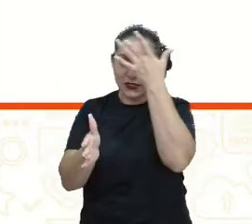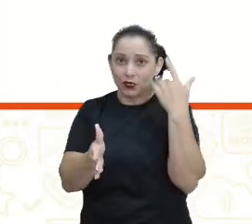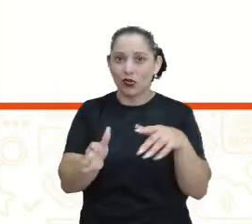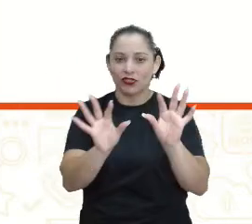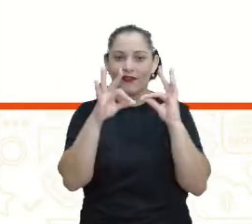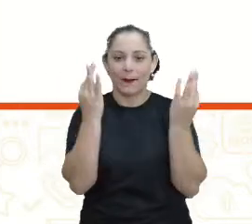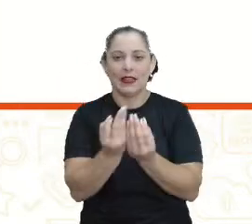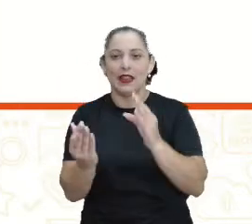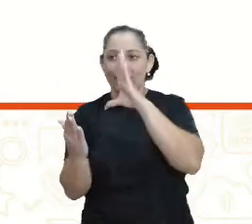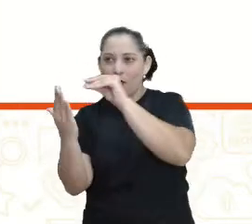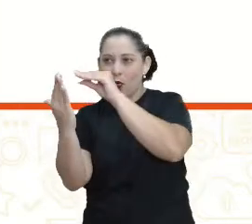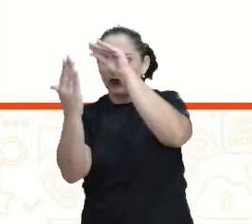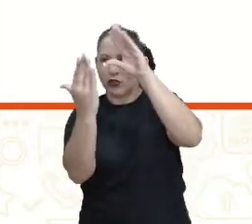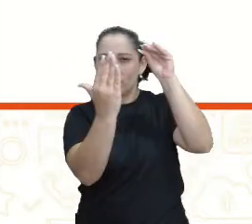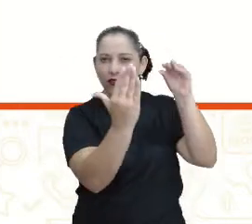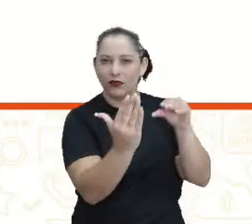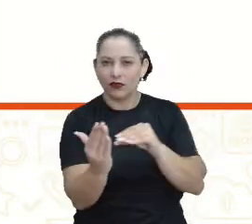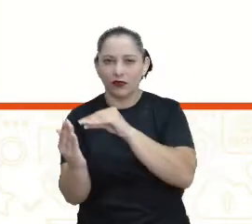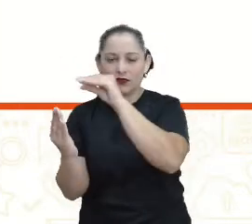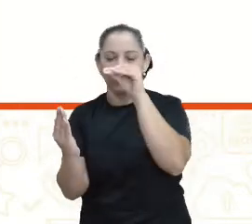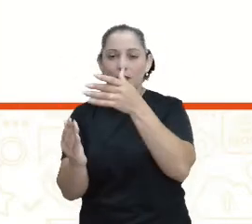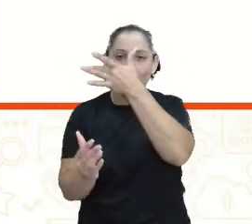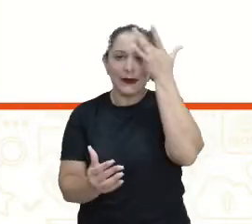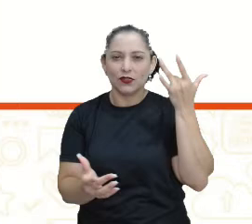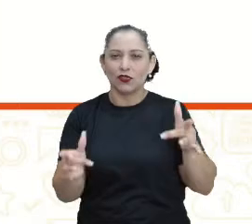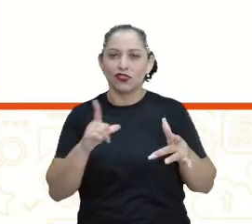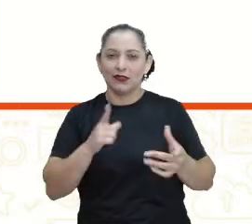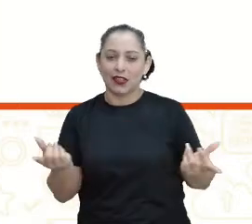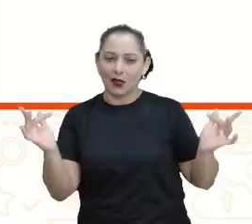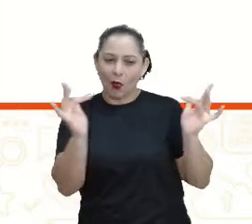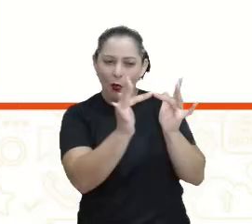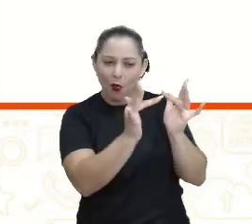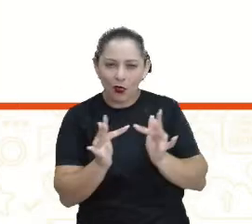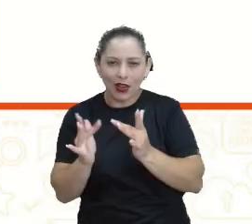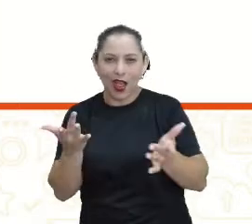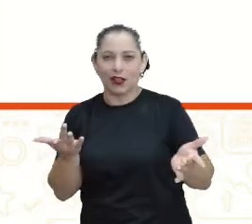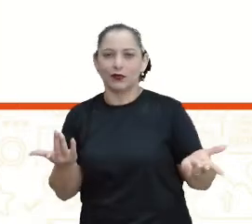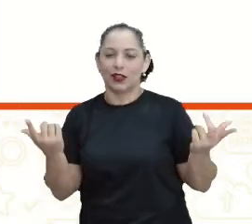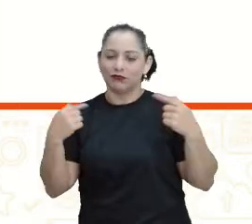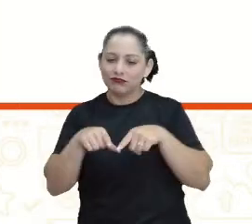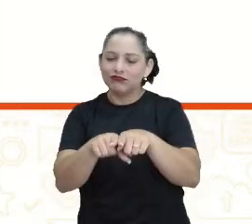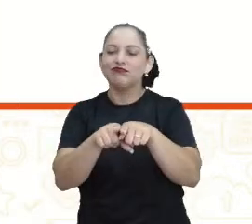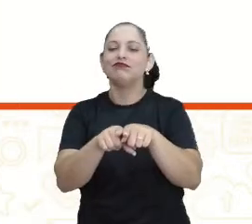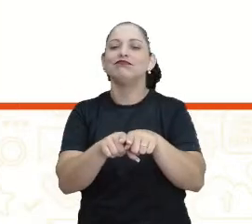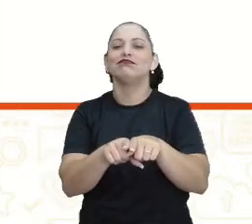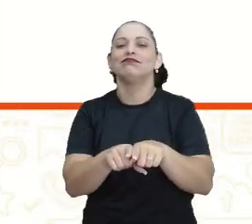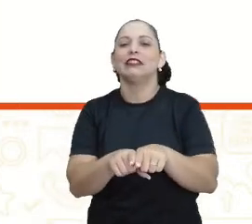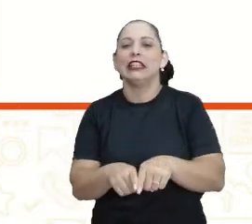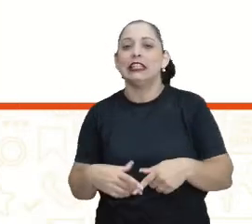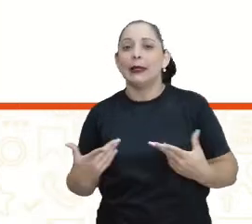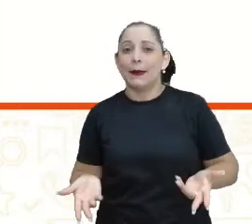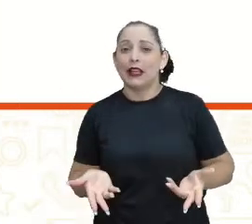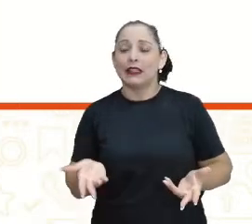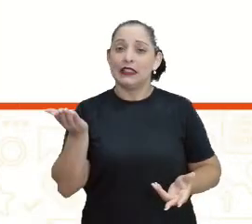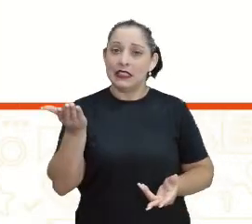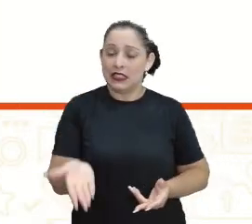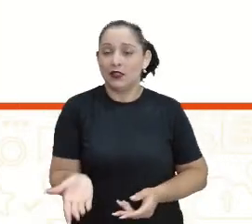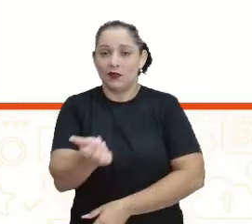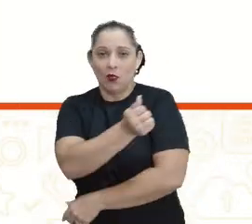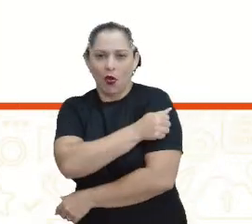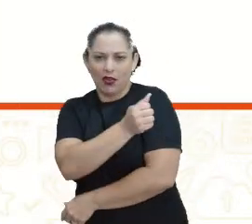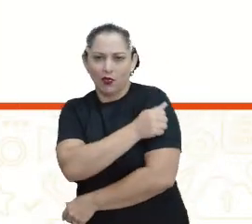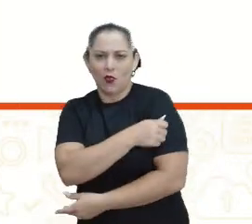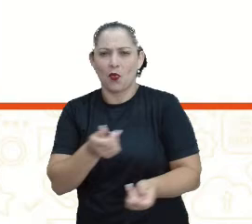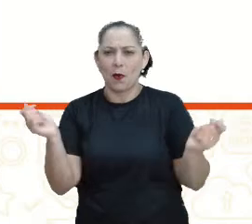família, as pessoas que interagem com esse estudante, perdão, para que ele vá se